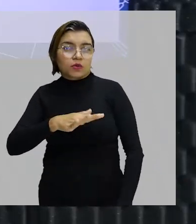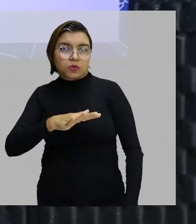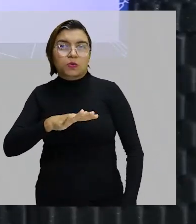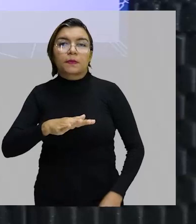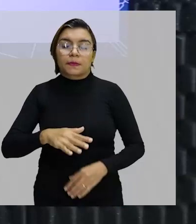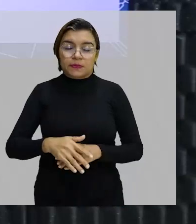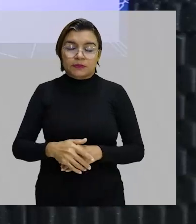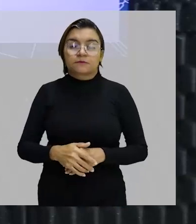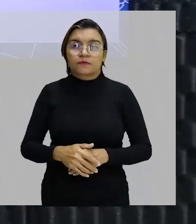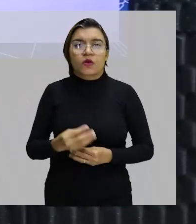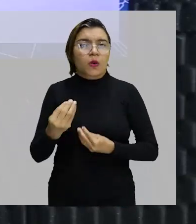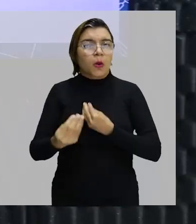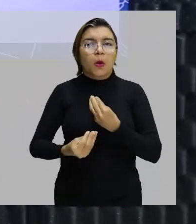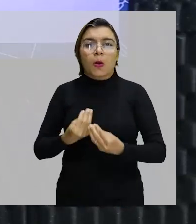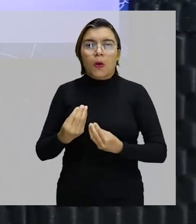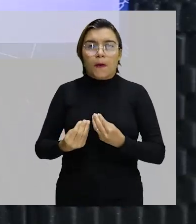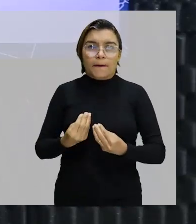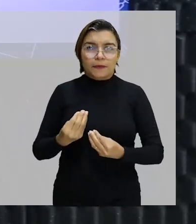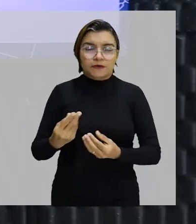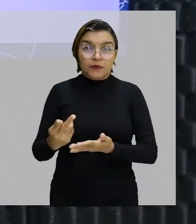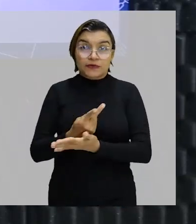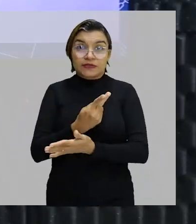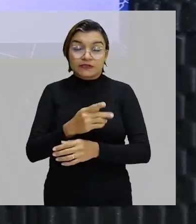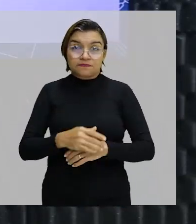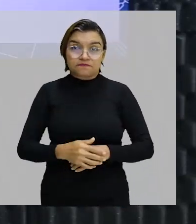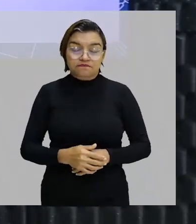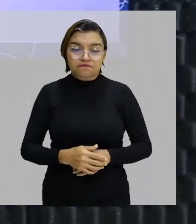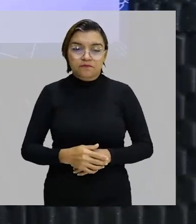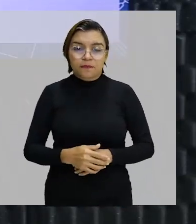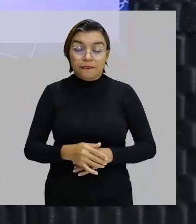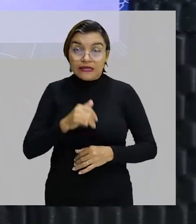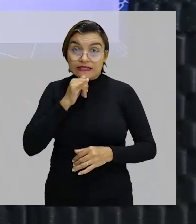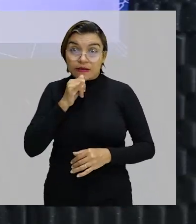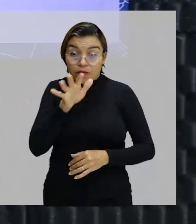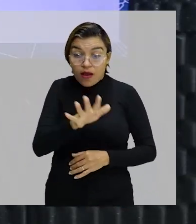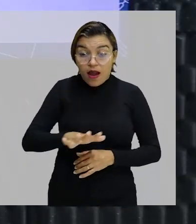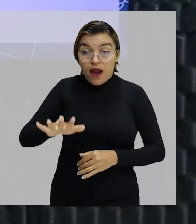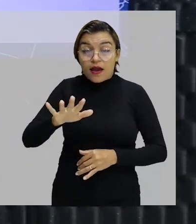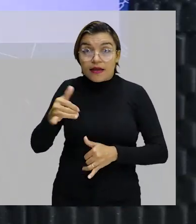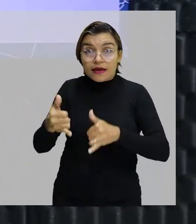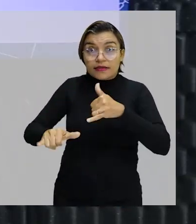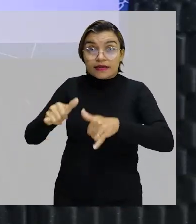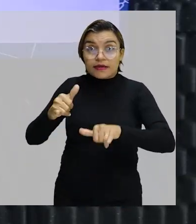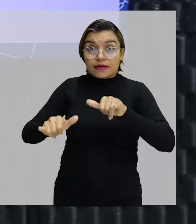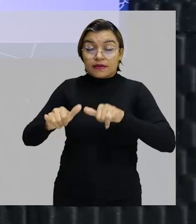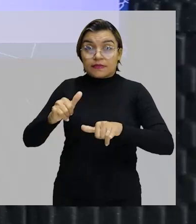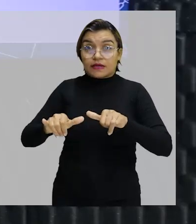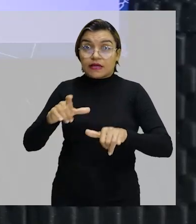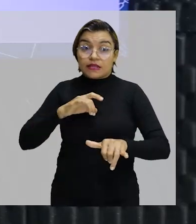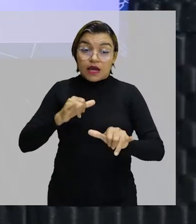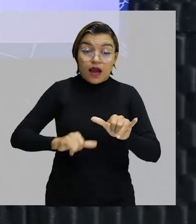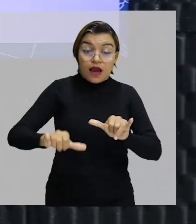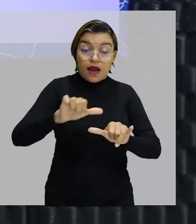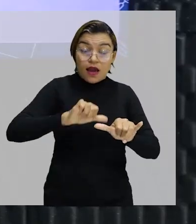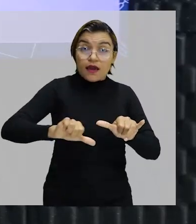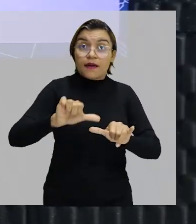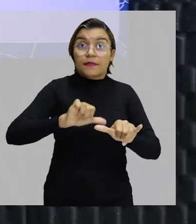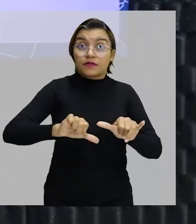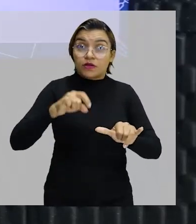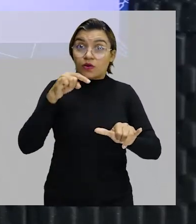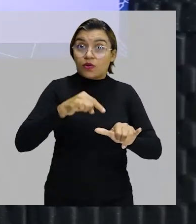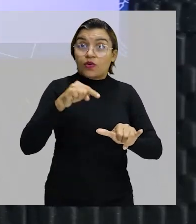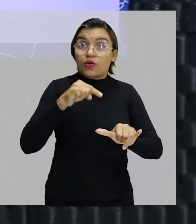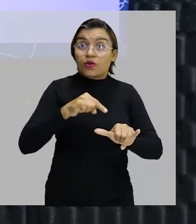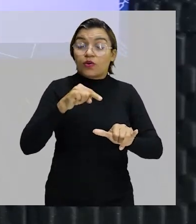proporcionalidade, né? Como que vai acontecer? E na química, a reação química ela acontece de